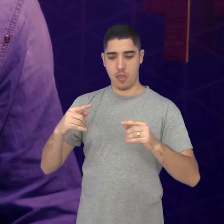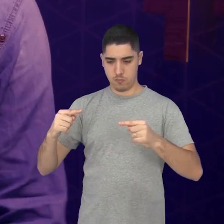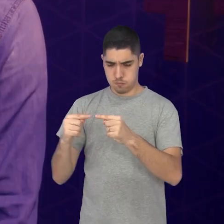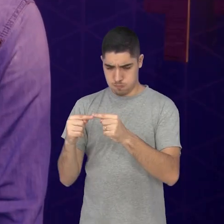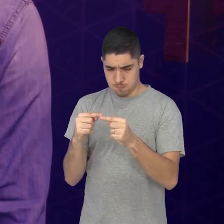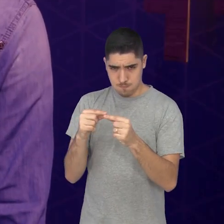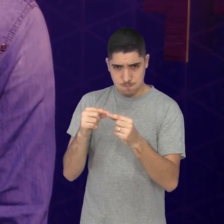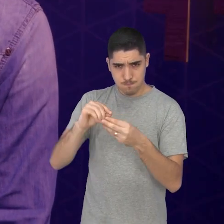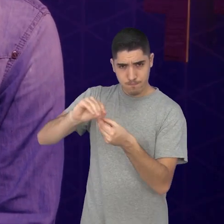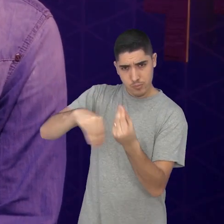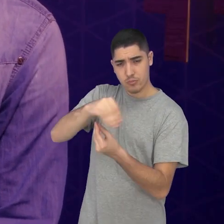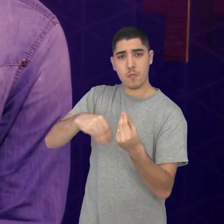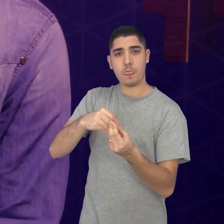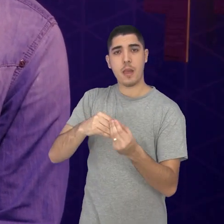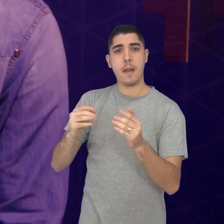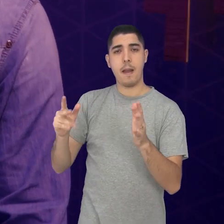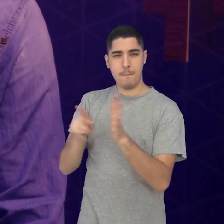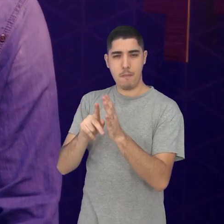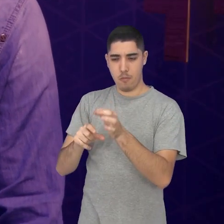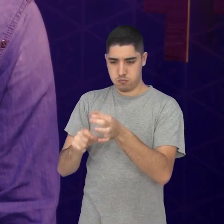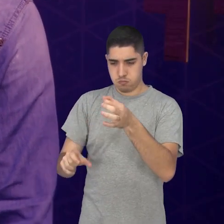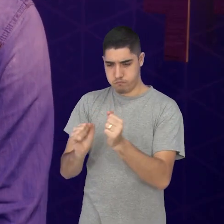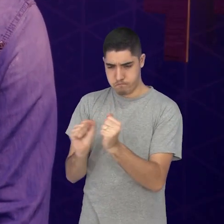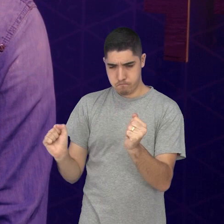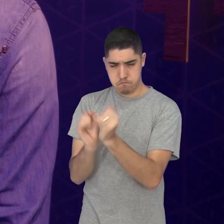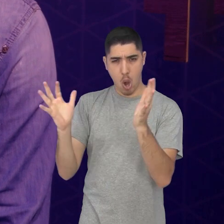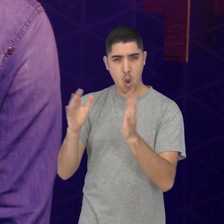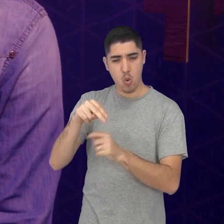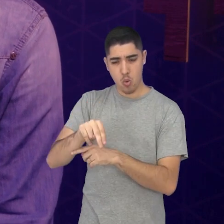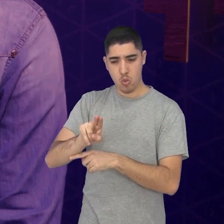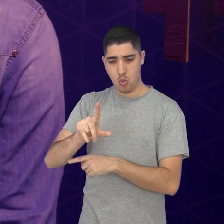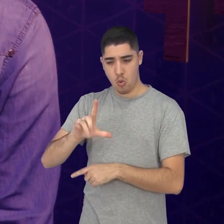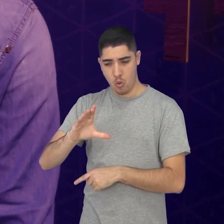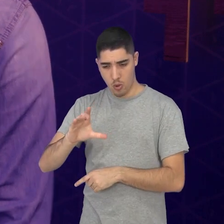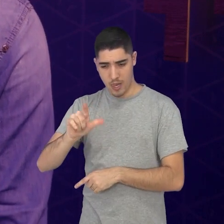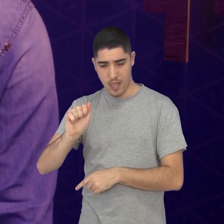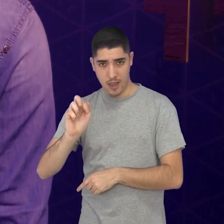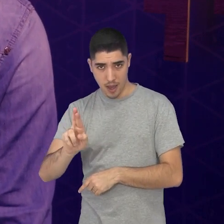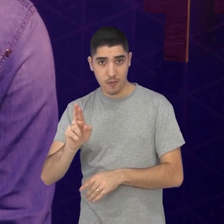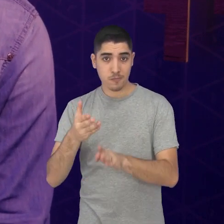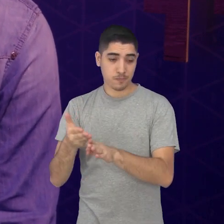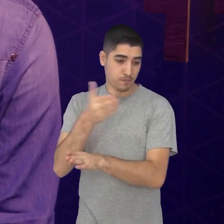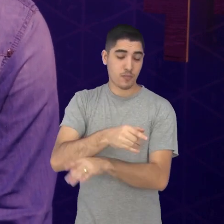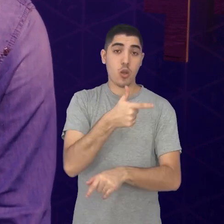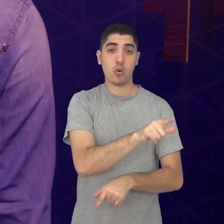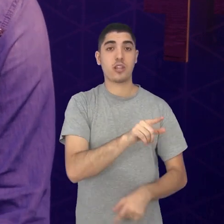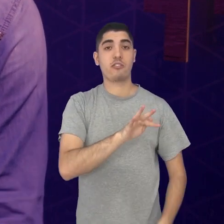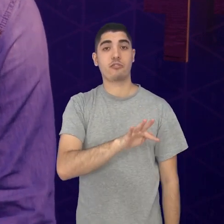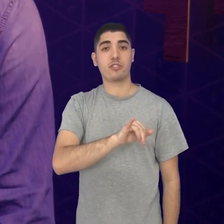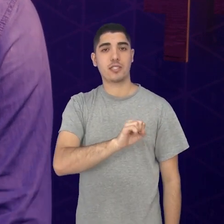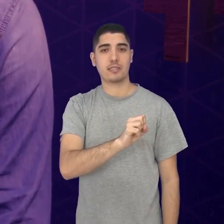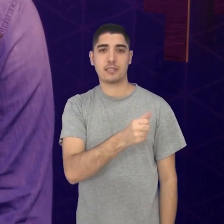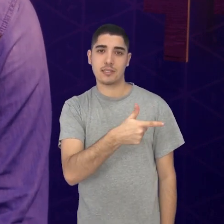Uma fusão nuclear, uma bomba de fusão nuclear ia ser muito mais destrutiva do que uma de